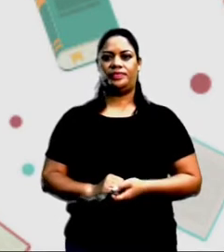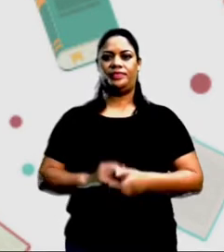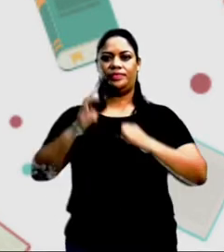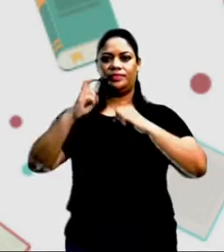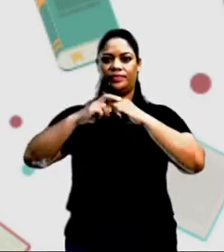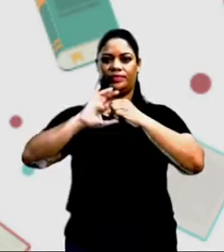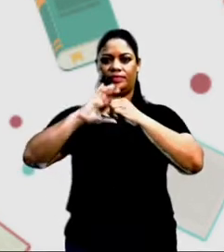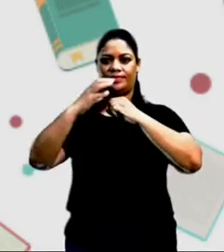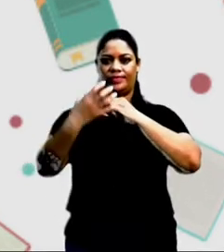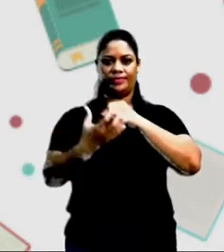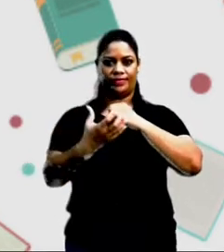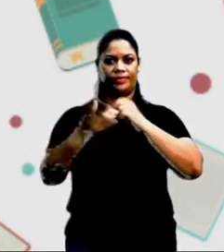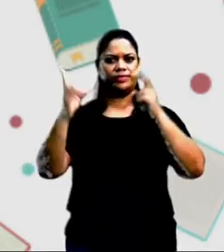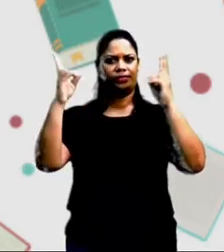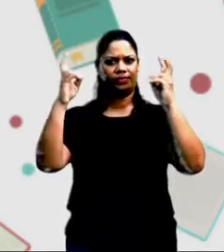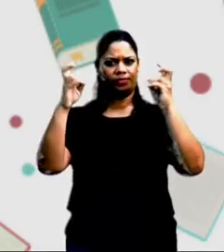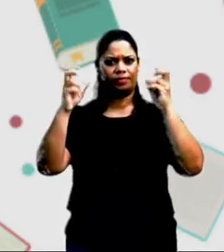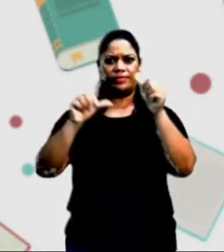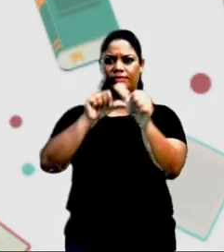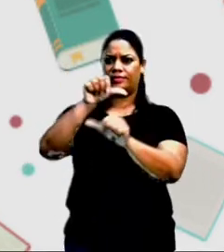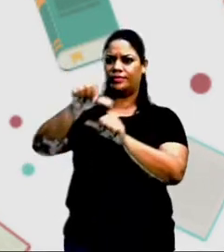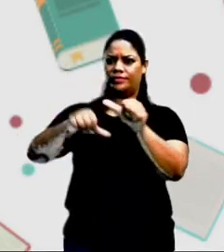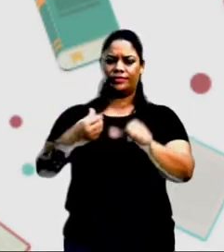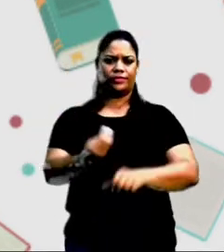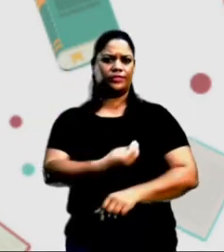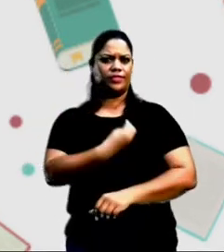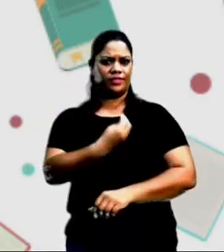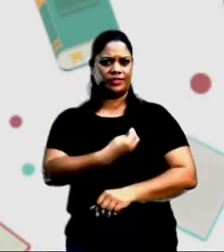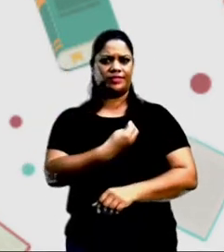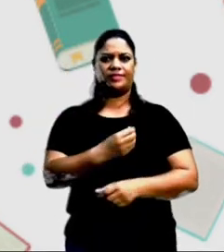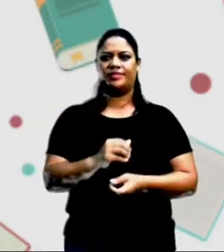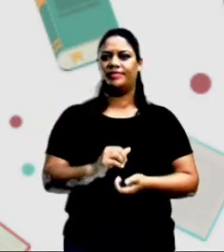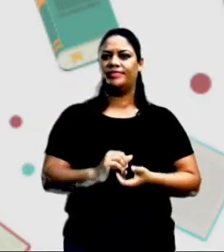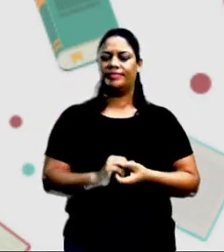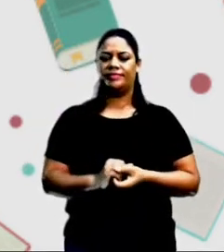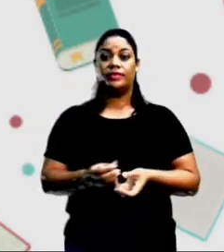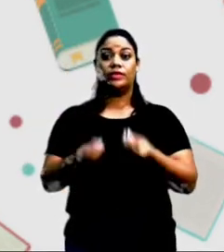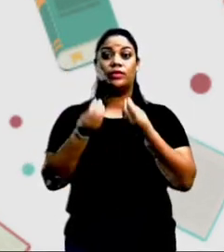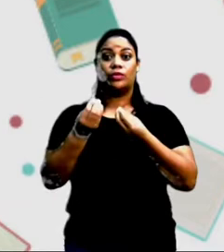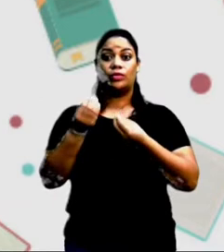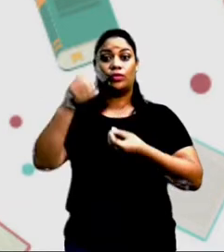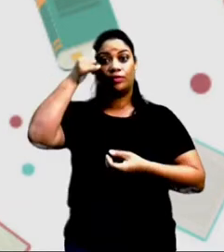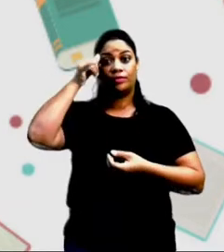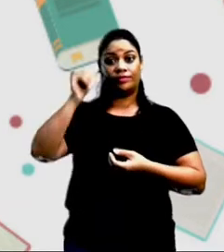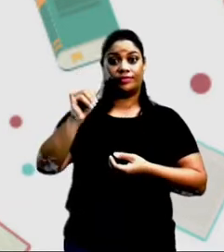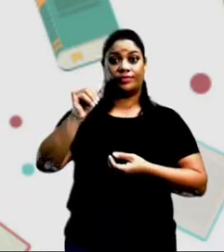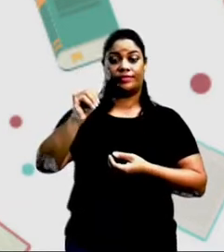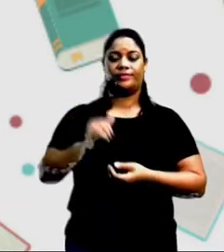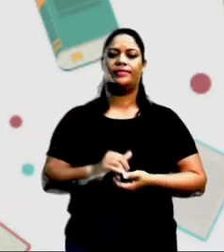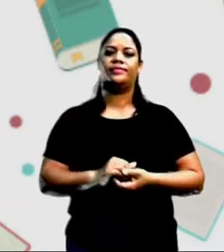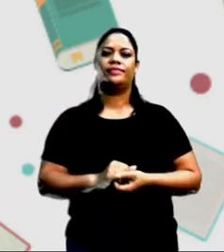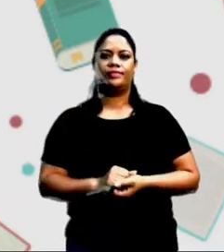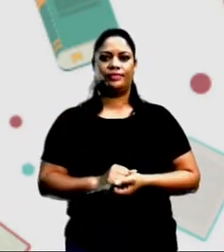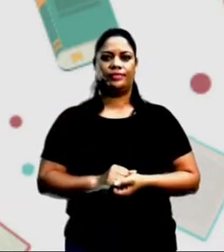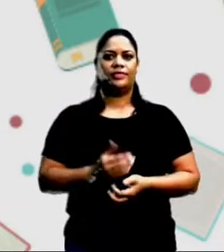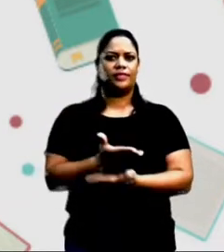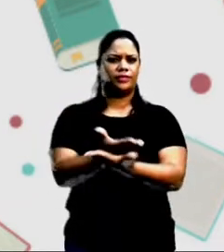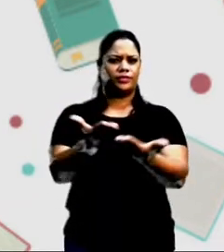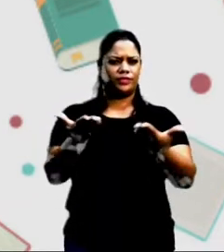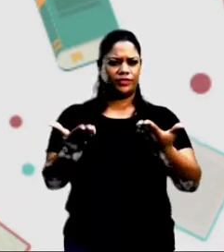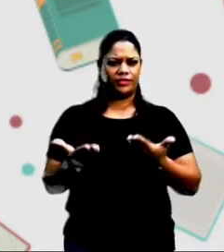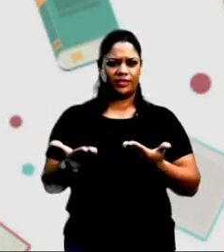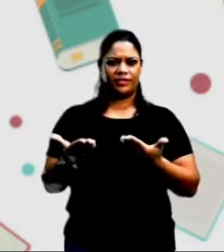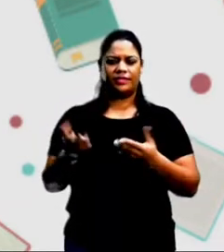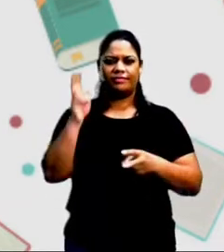Coronavírus, né? Um tema presente que mudou nossa vida e nossos hábitos. Como se prevenir? Então, tem aí, se você observar